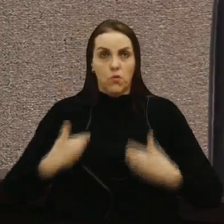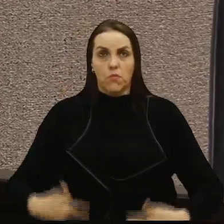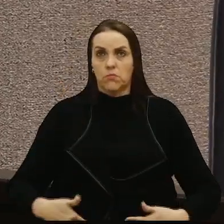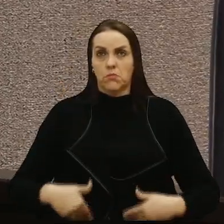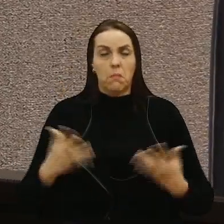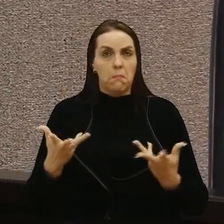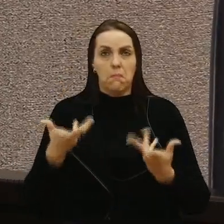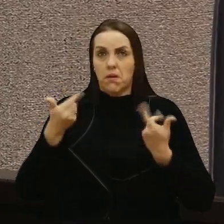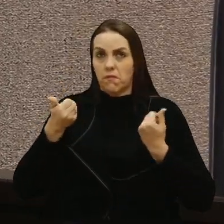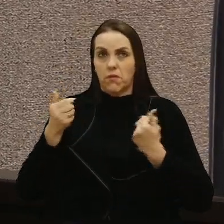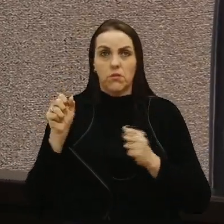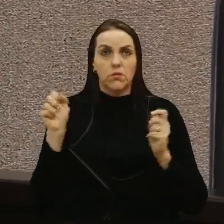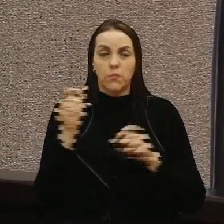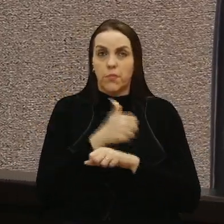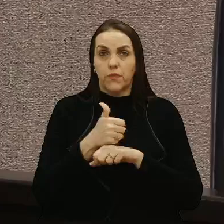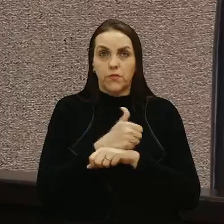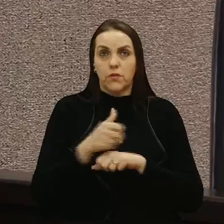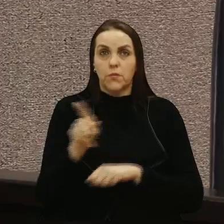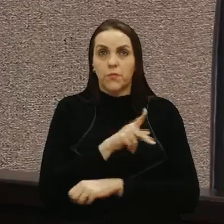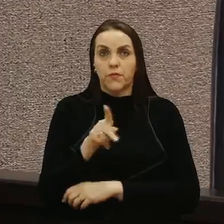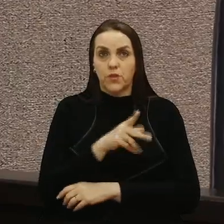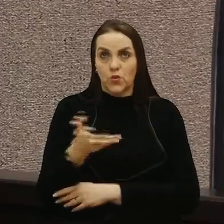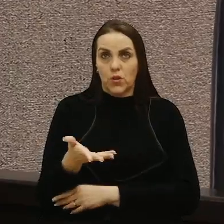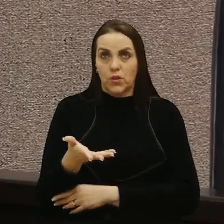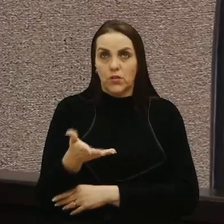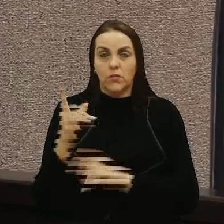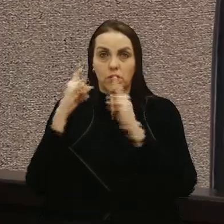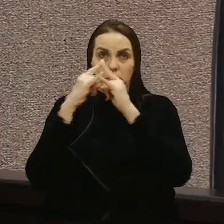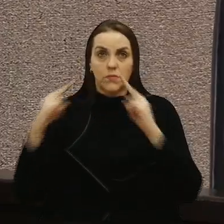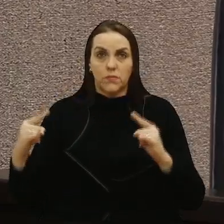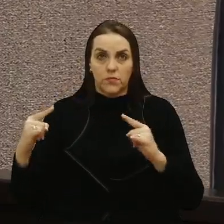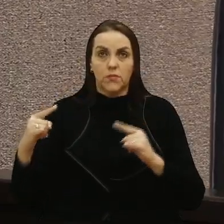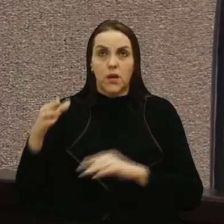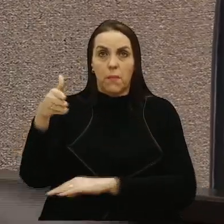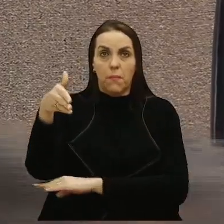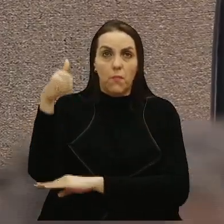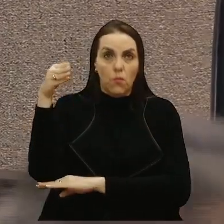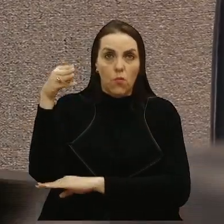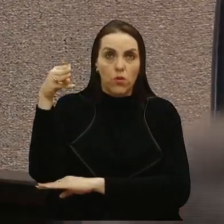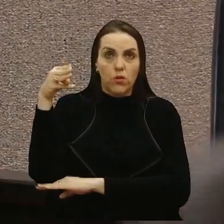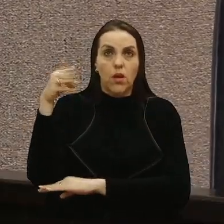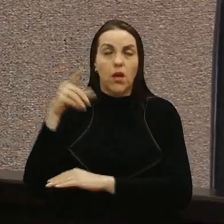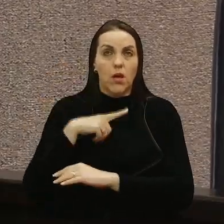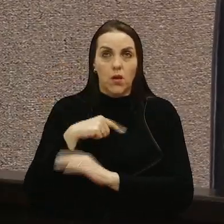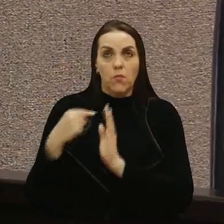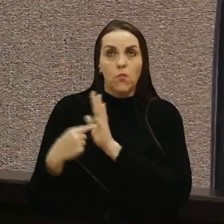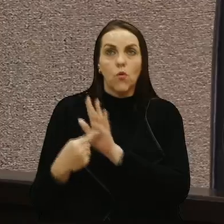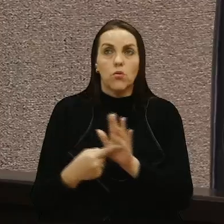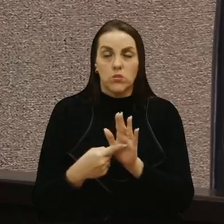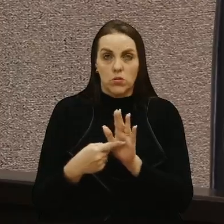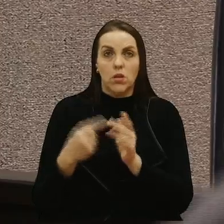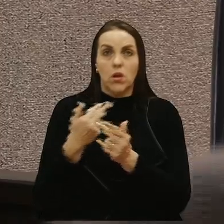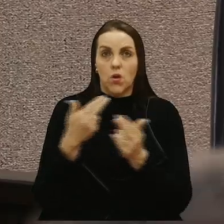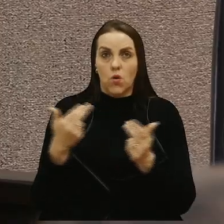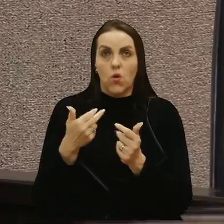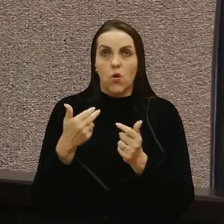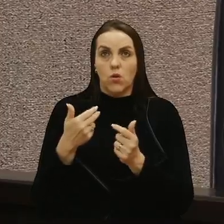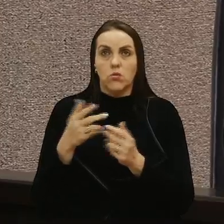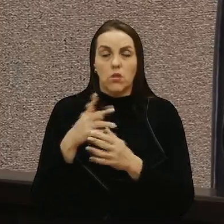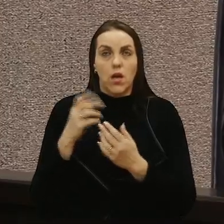professores e professoras. Agora, colocar uma barraca escrito motel e simular ato libidinoso numa escola, está longe de ensinar